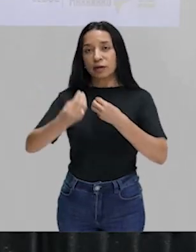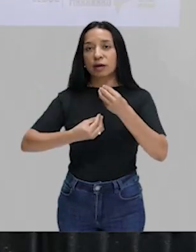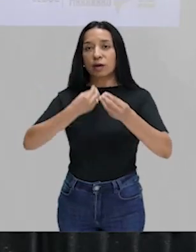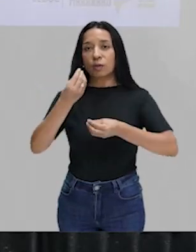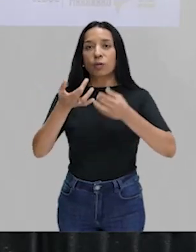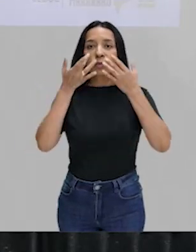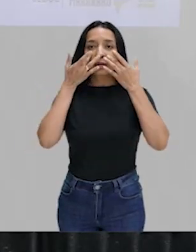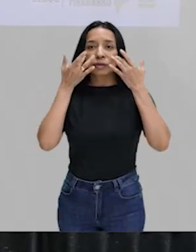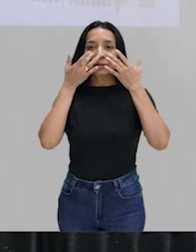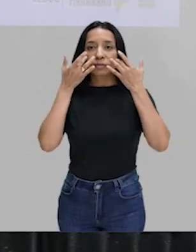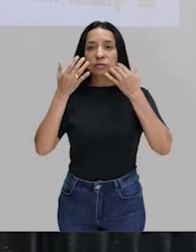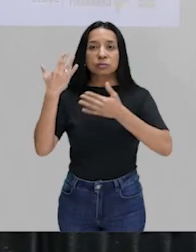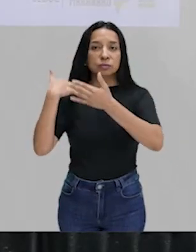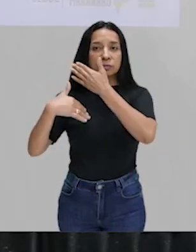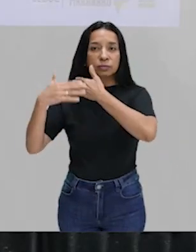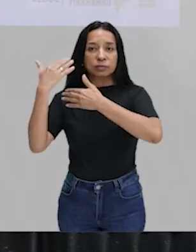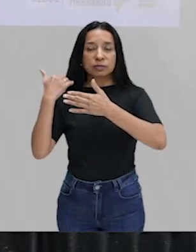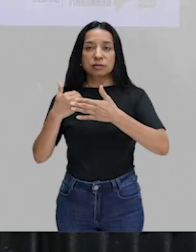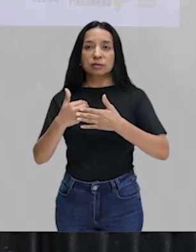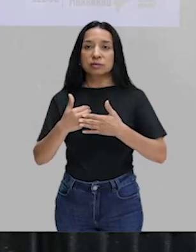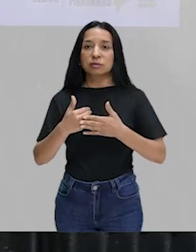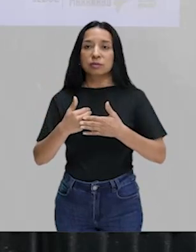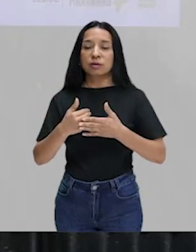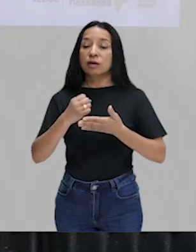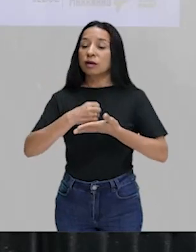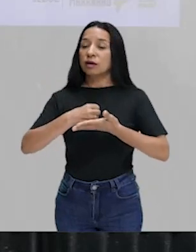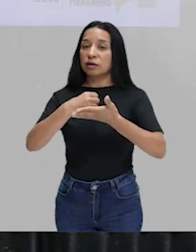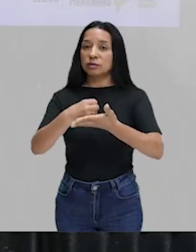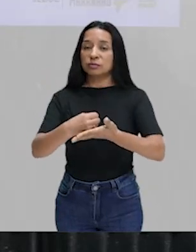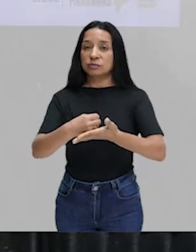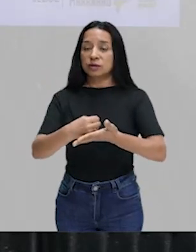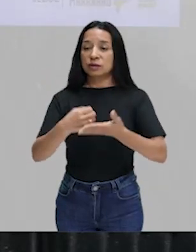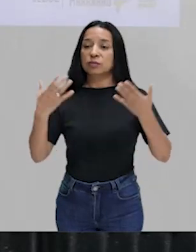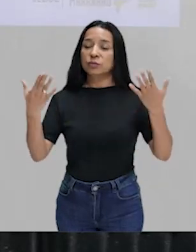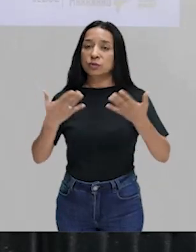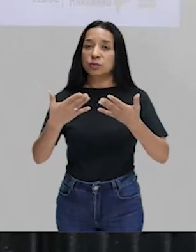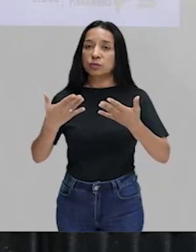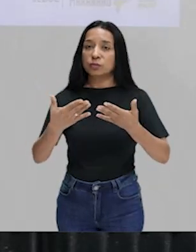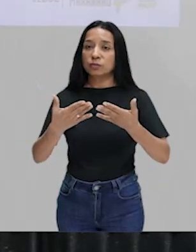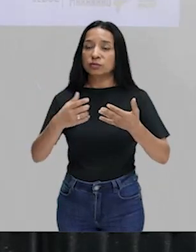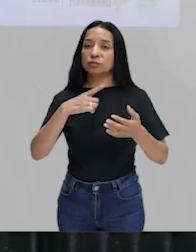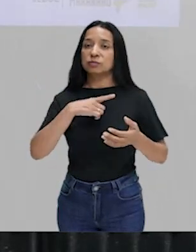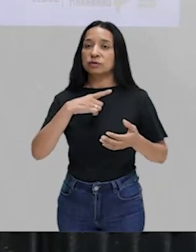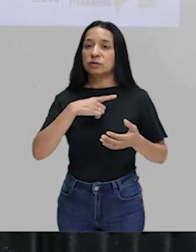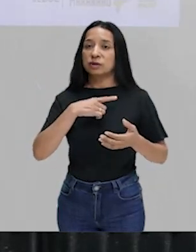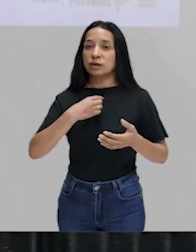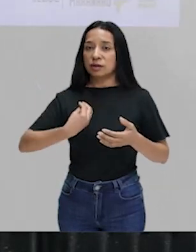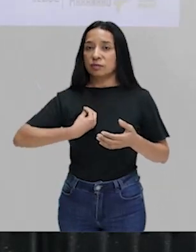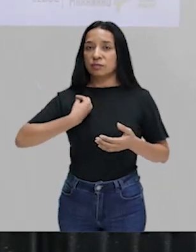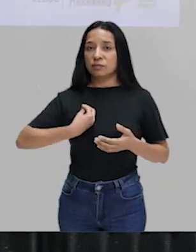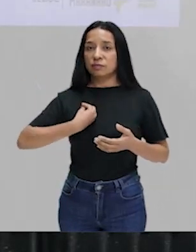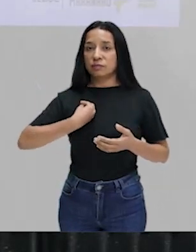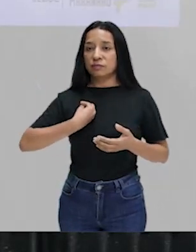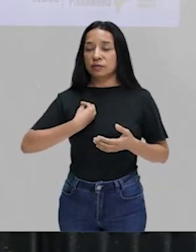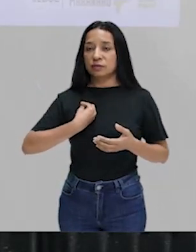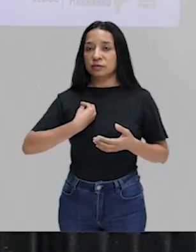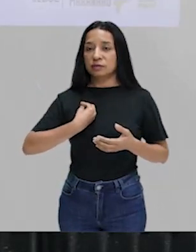os artistas dessa época contribuíram para que hoje a gente tivesse e vivesse